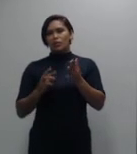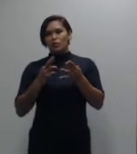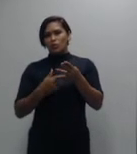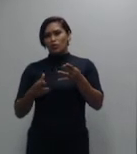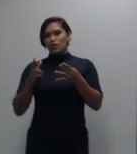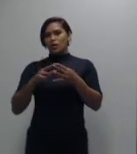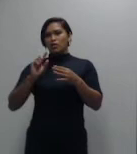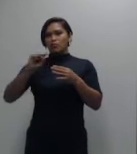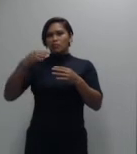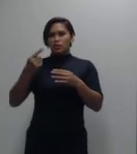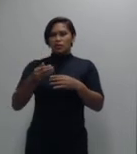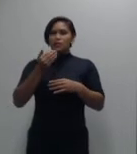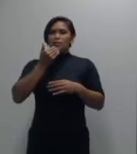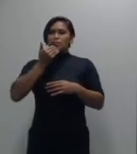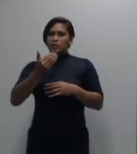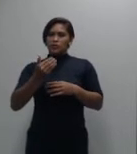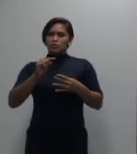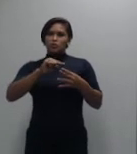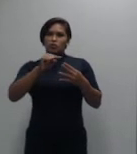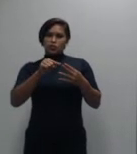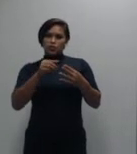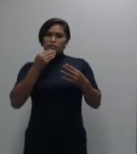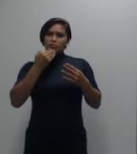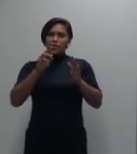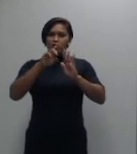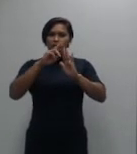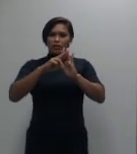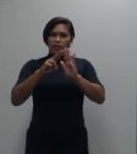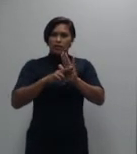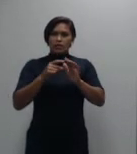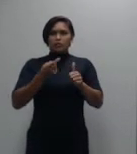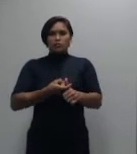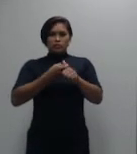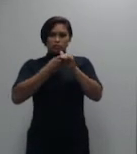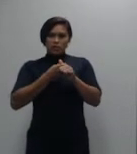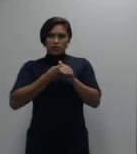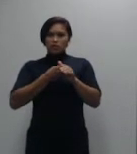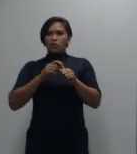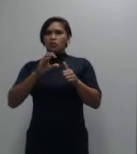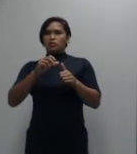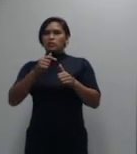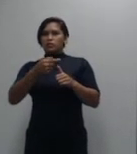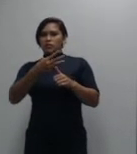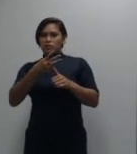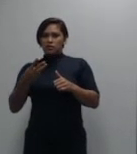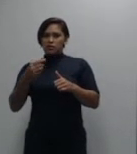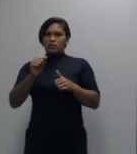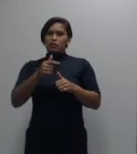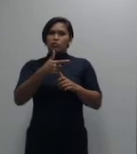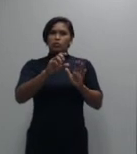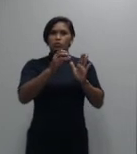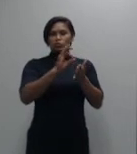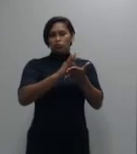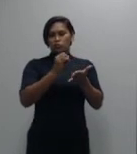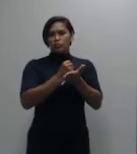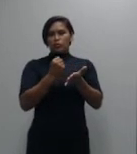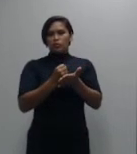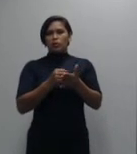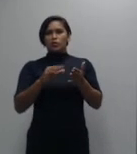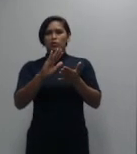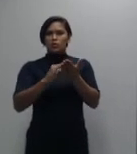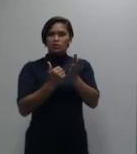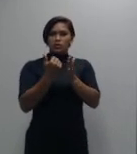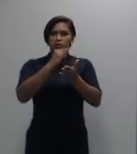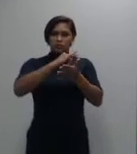subsequente apelação relação em regra tem efeito suspensivo tanto na seção anterior como nós testar atual os embargos